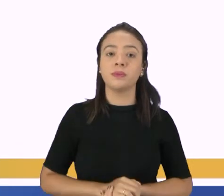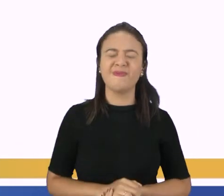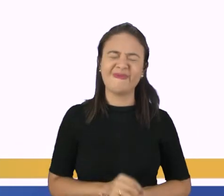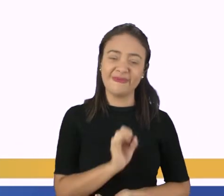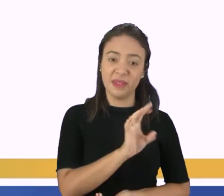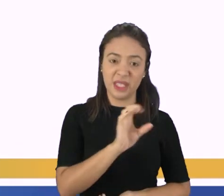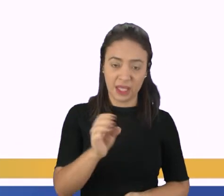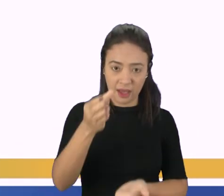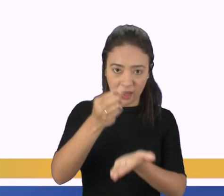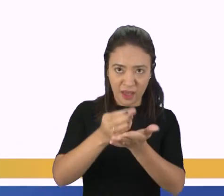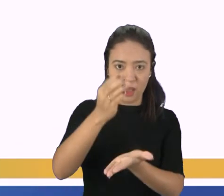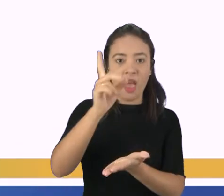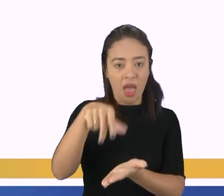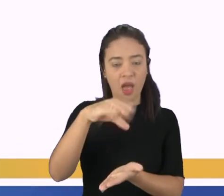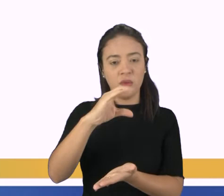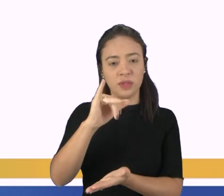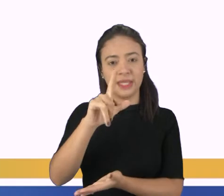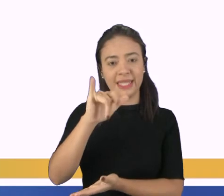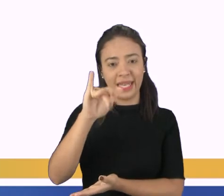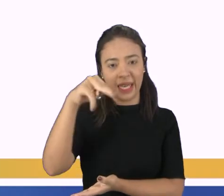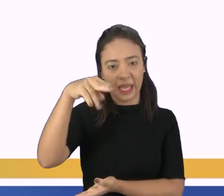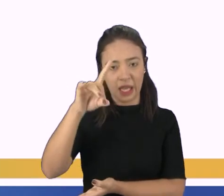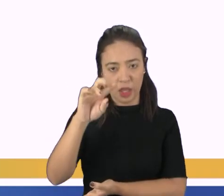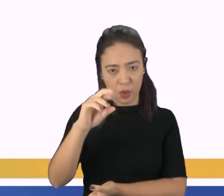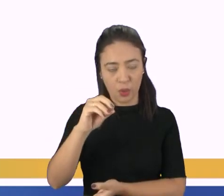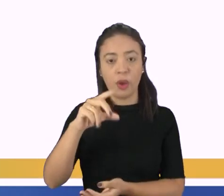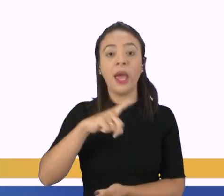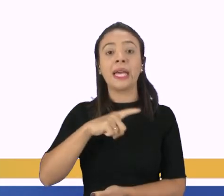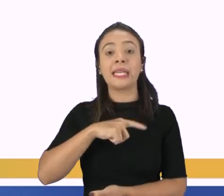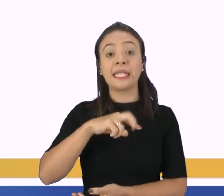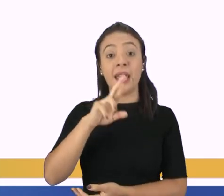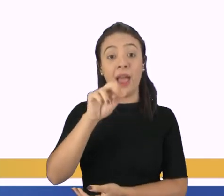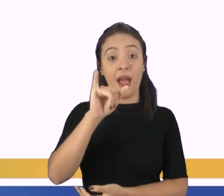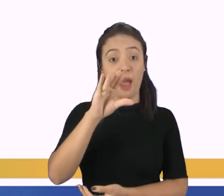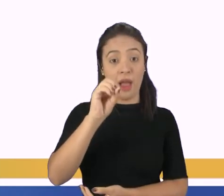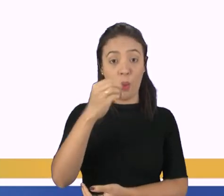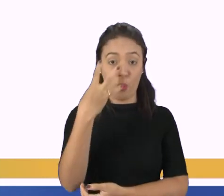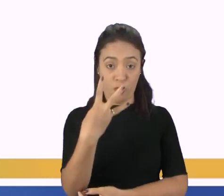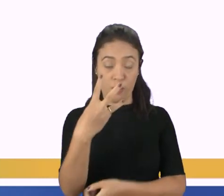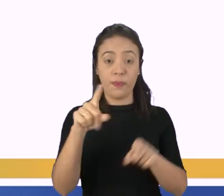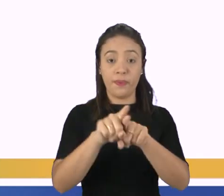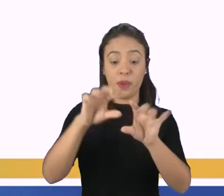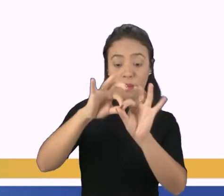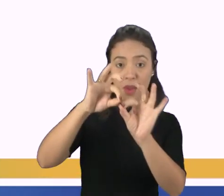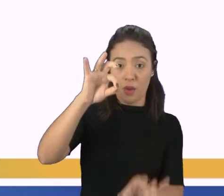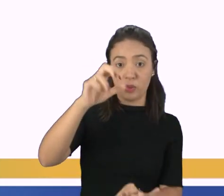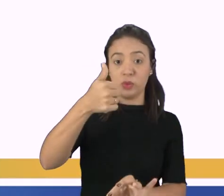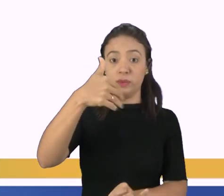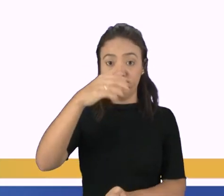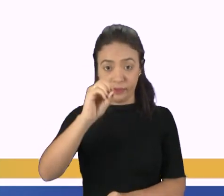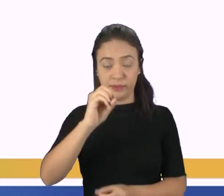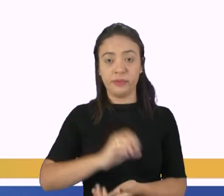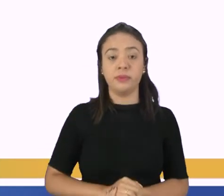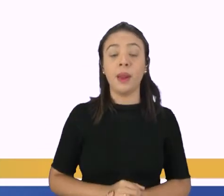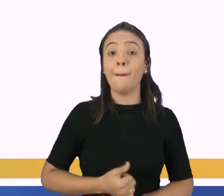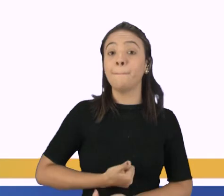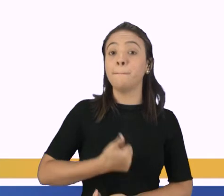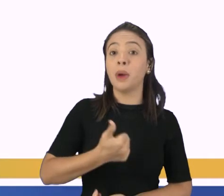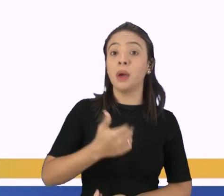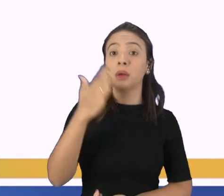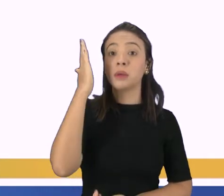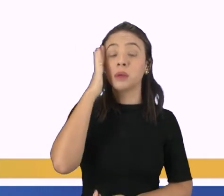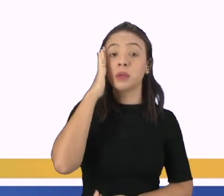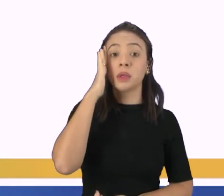cada lata é um cilindro de raio de base 3 e altura 10. Então, primeiro eu vou me preocupar em